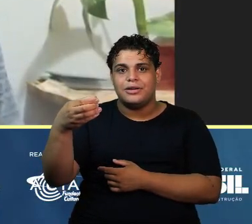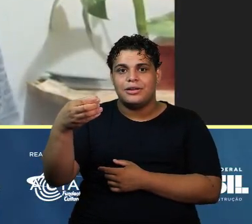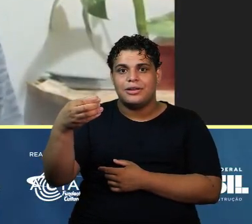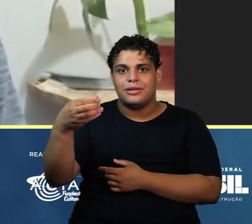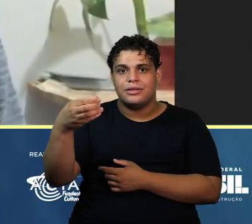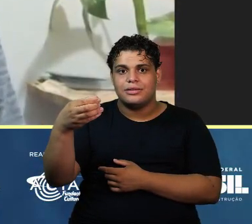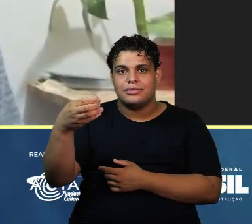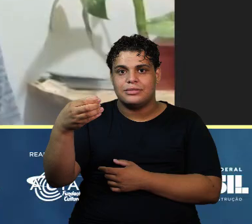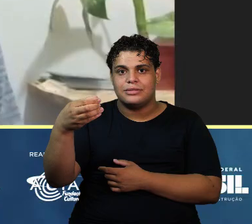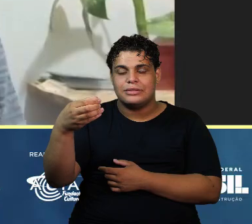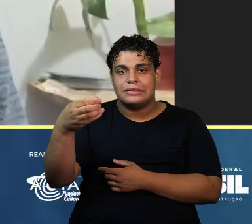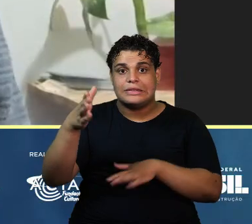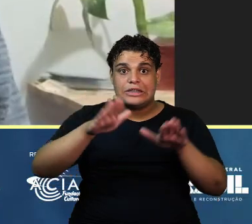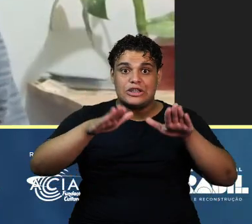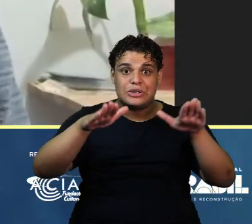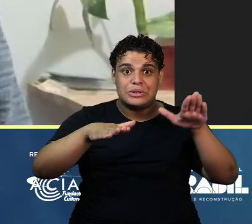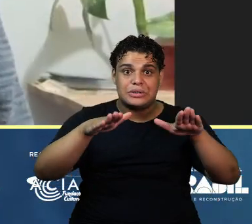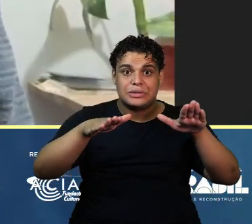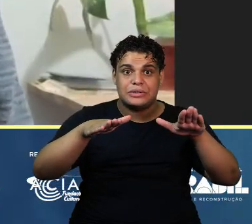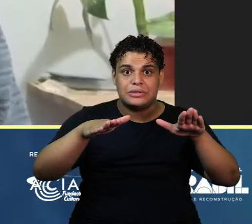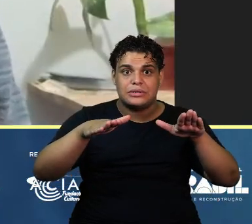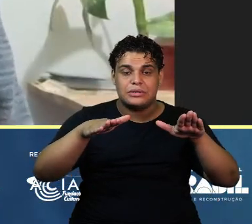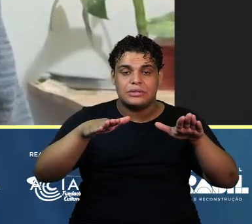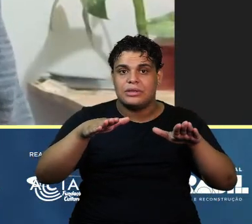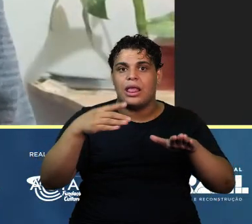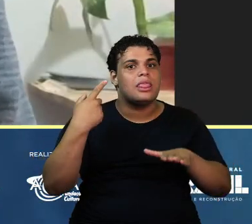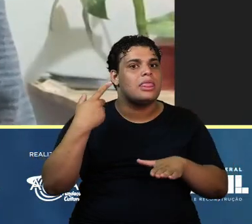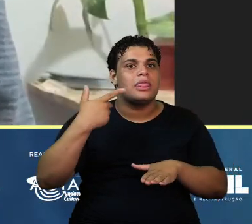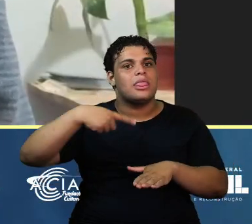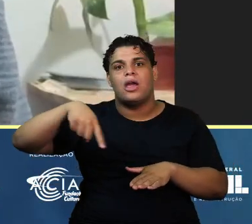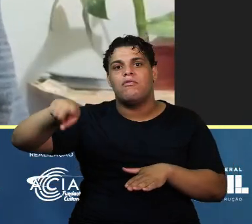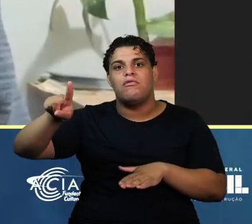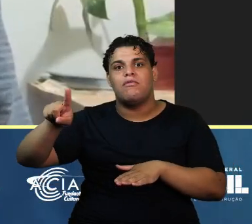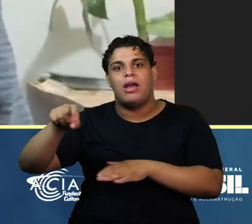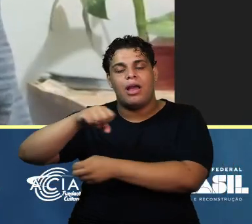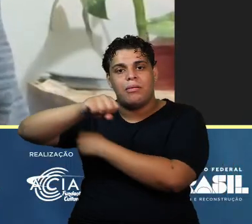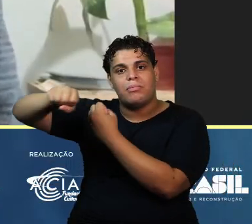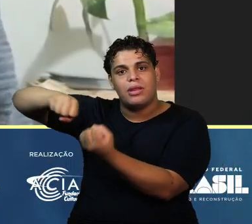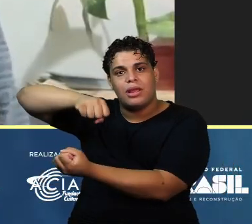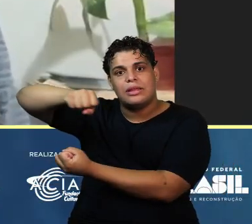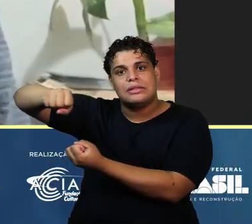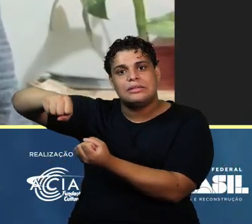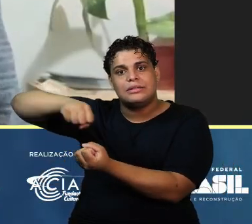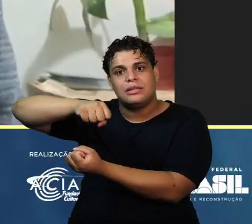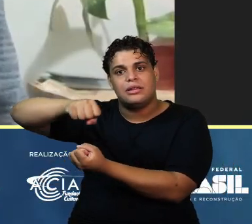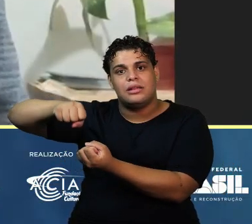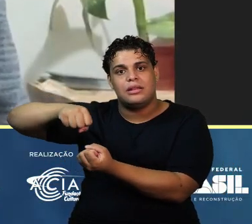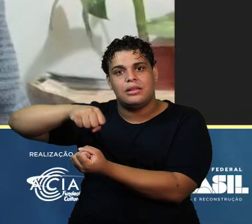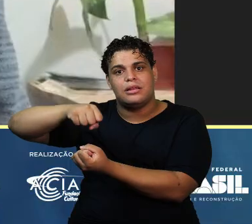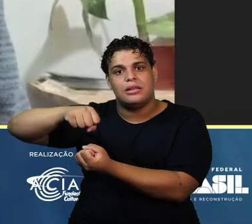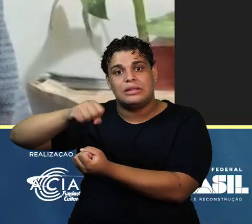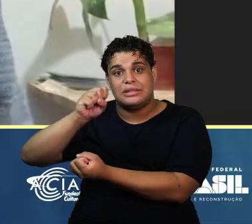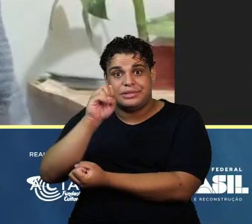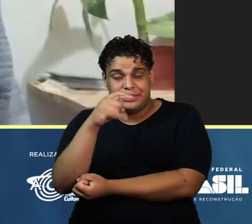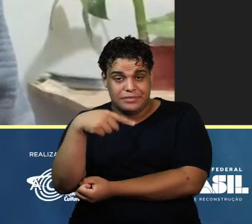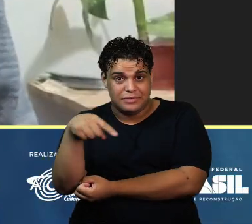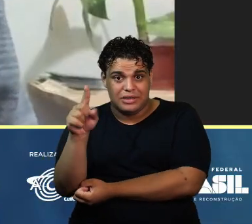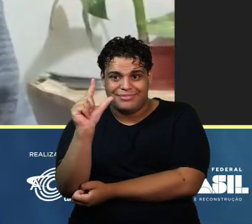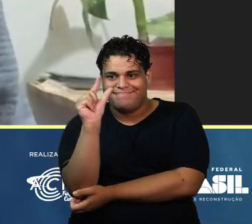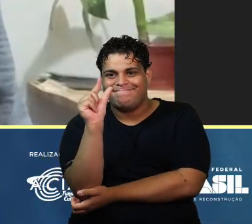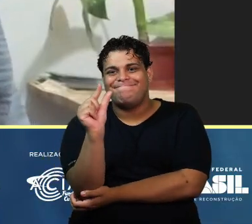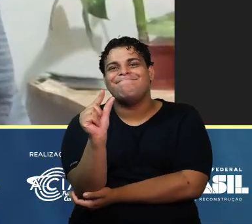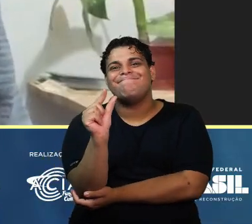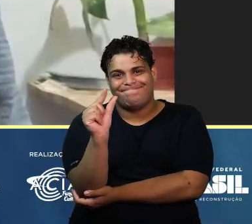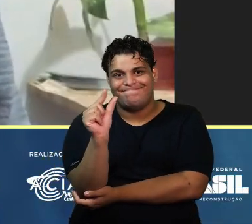e provavelmente isso não vai para reciclagem, né? E se for, vai ser uma quantidade muito pequena que vai ser